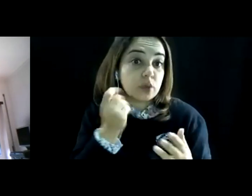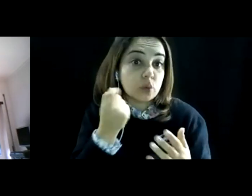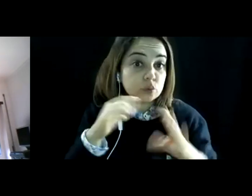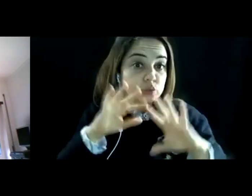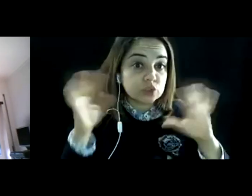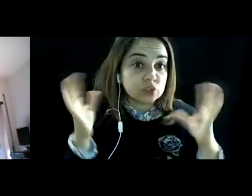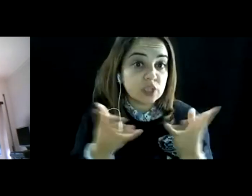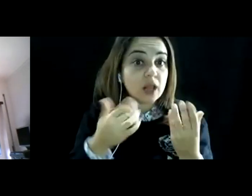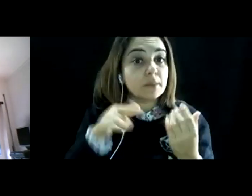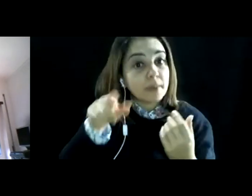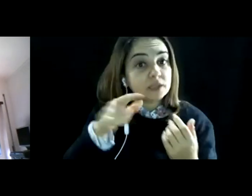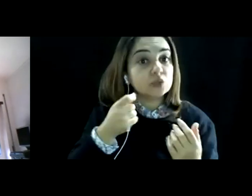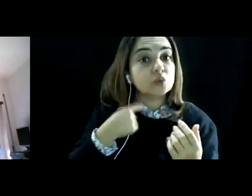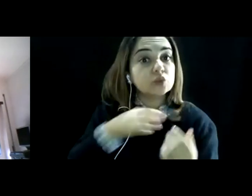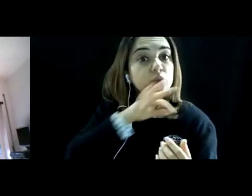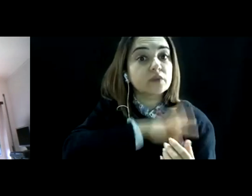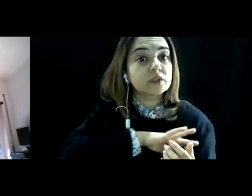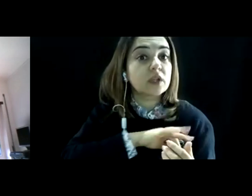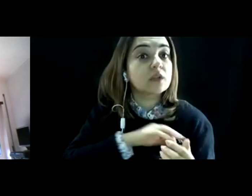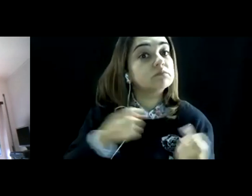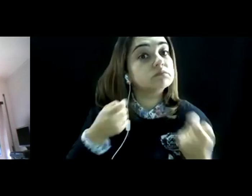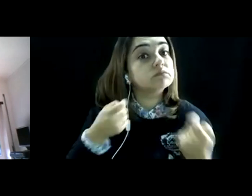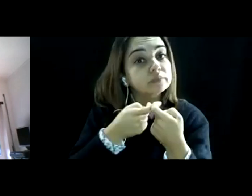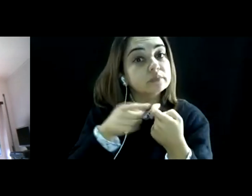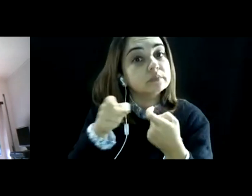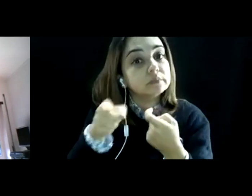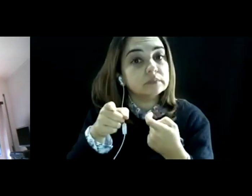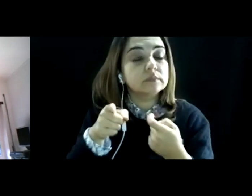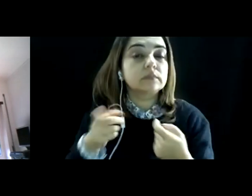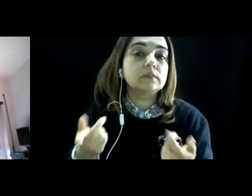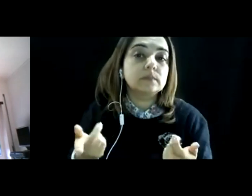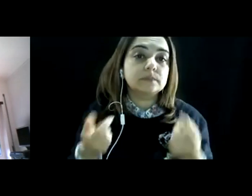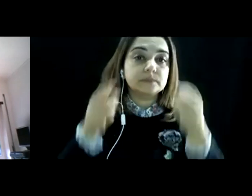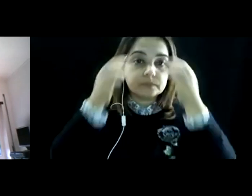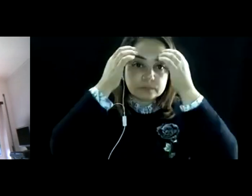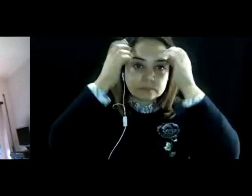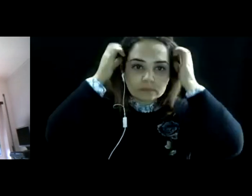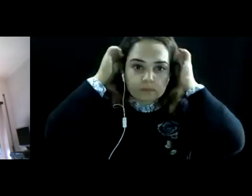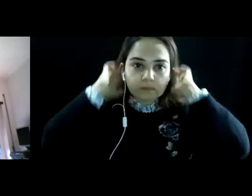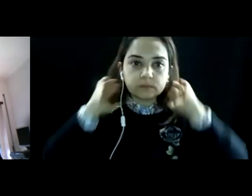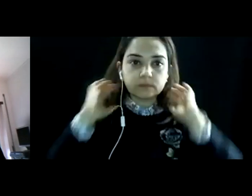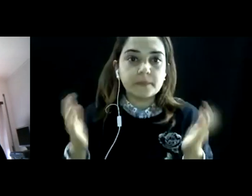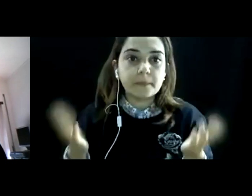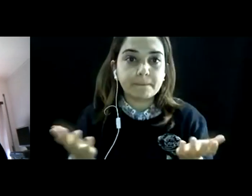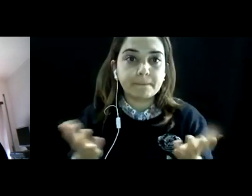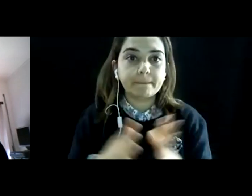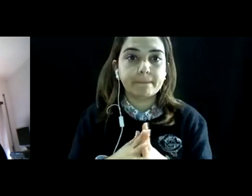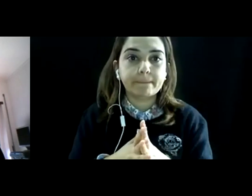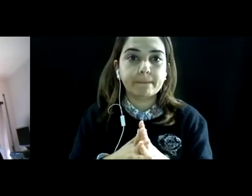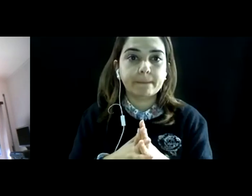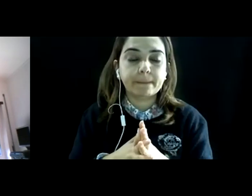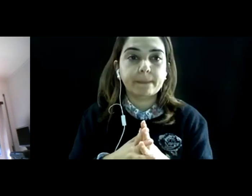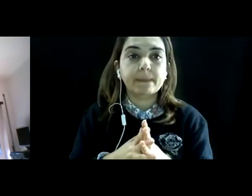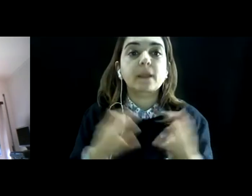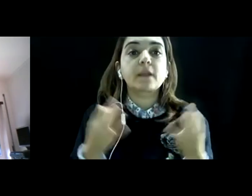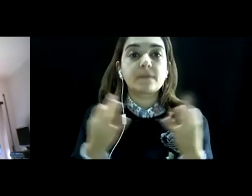final teve outro enquadramento, não. Não mesmo. Bem, o que é que nós podemos dizer depois disto? É que,